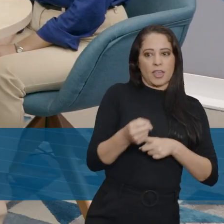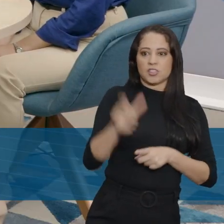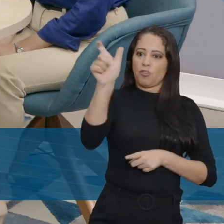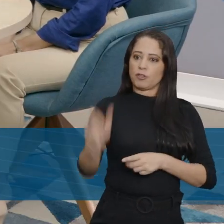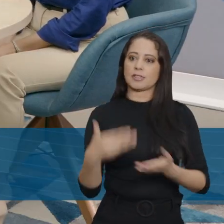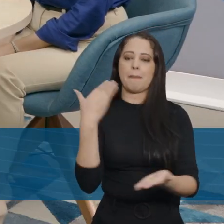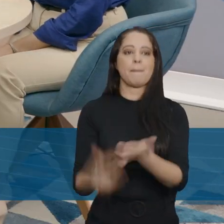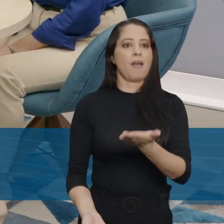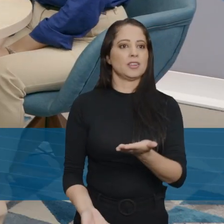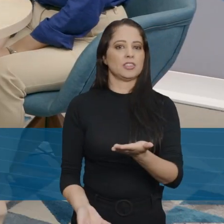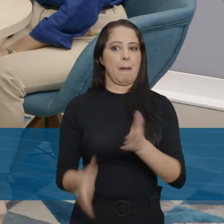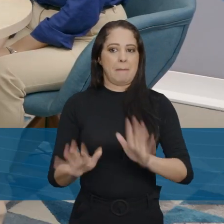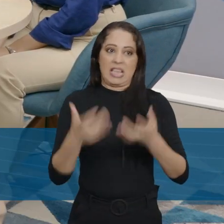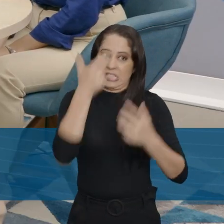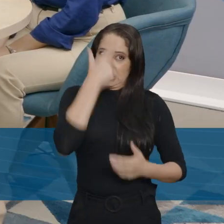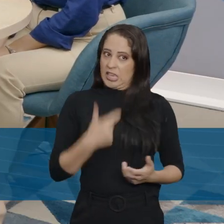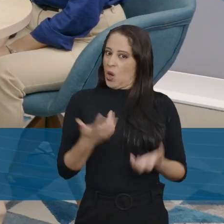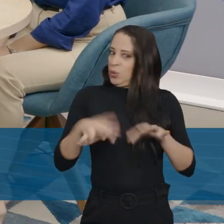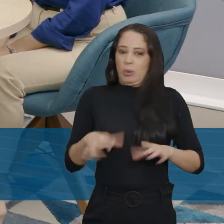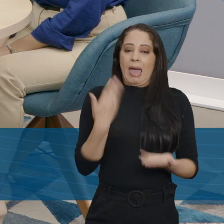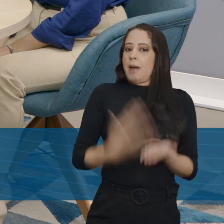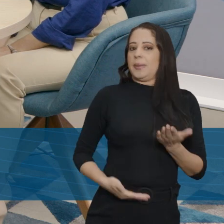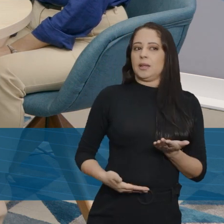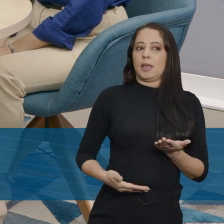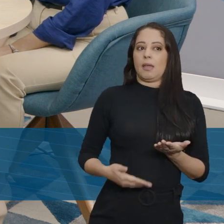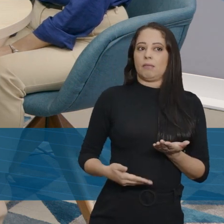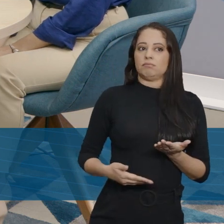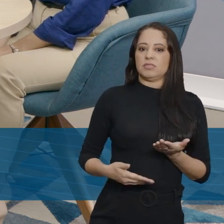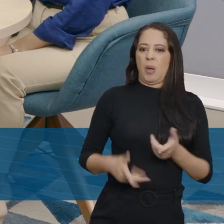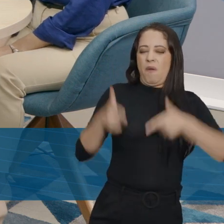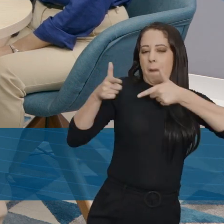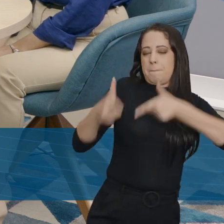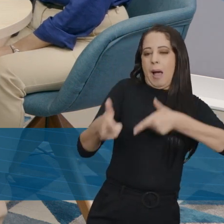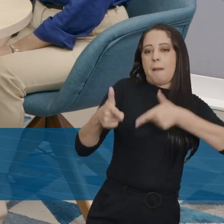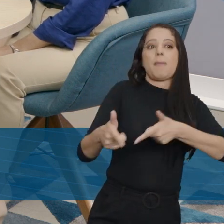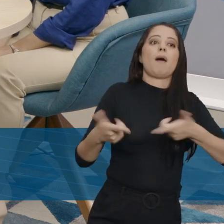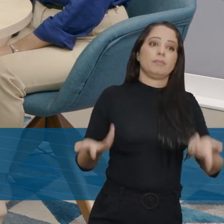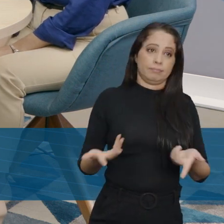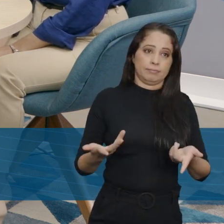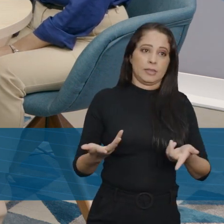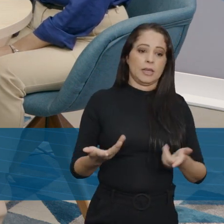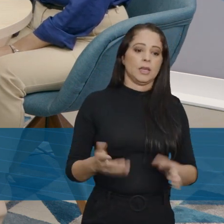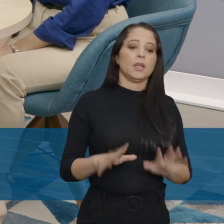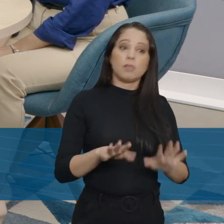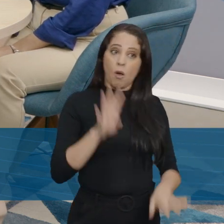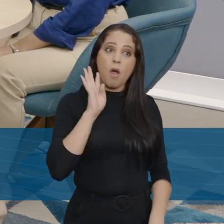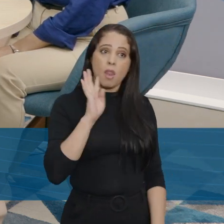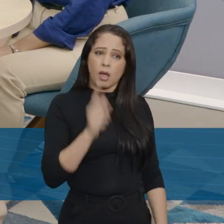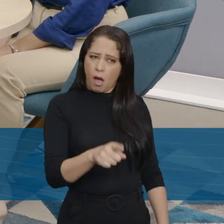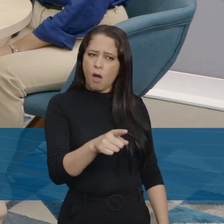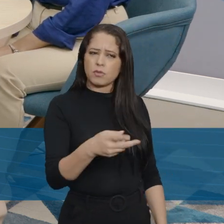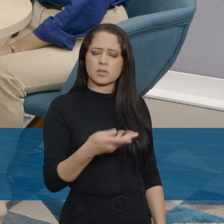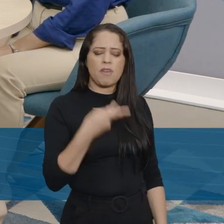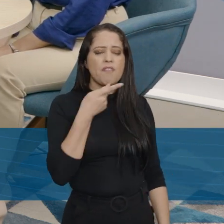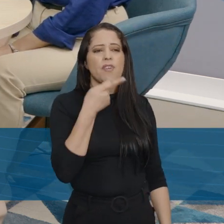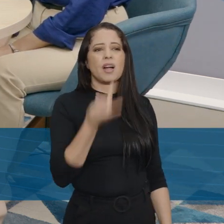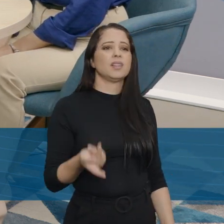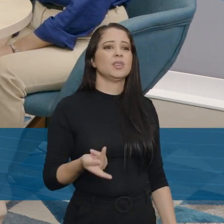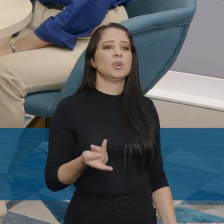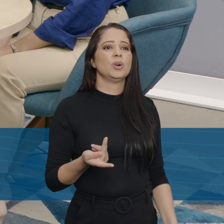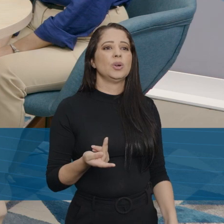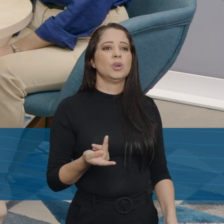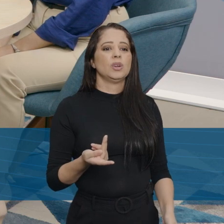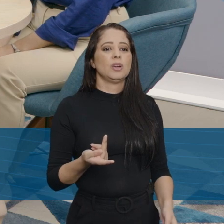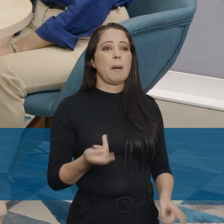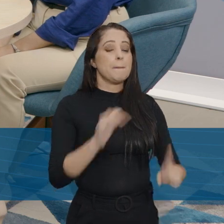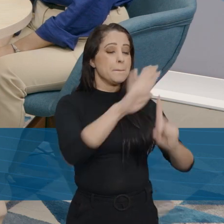né? Então, para eu não ser a perdedora, eu ataco, né? E aí foi muito legal isso que você falou, né, Dani?